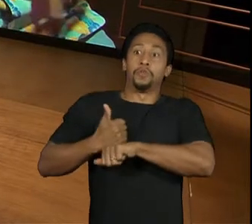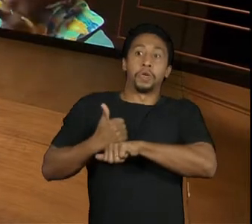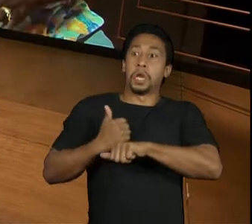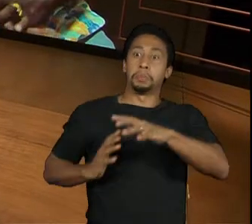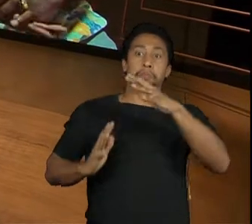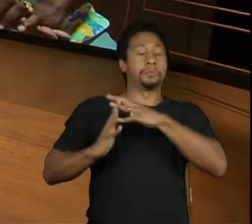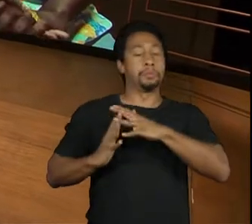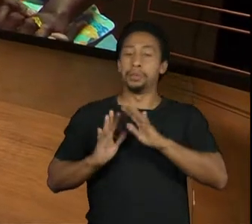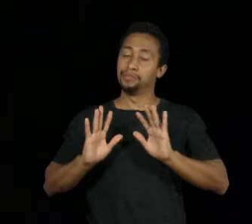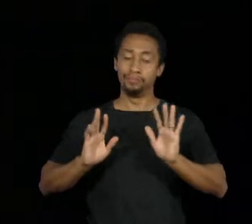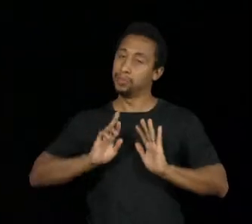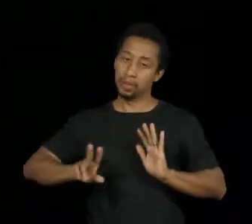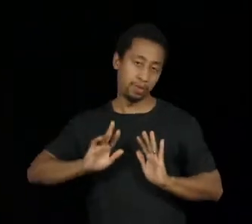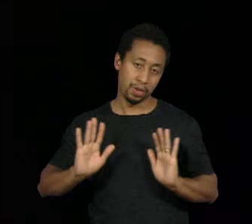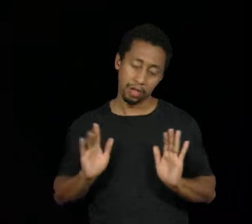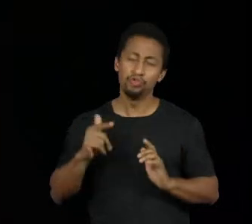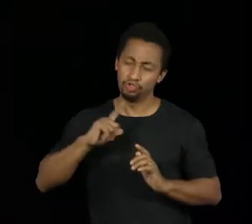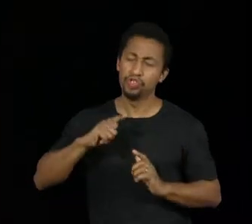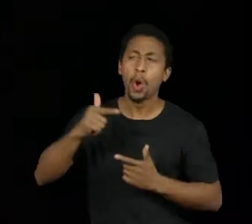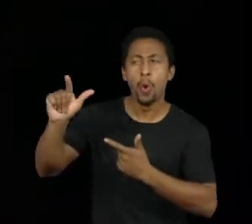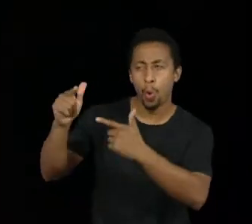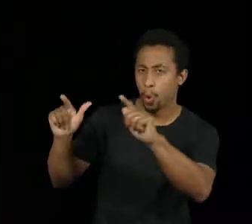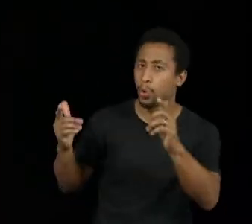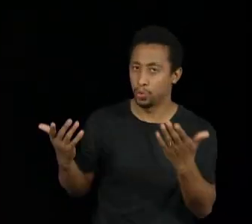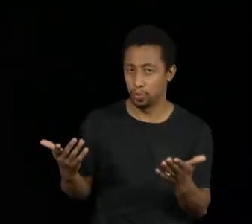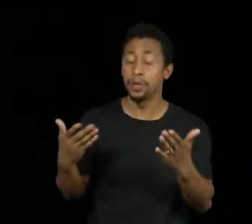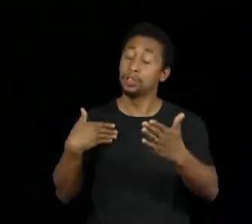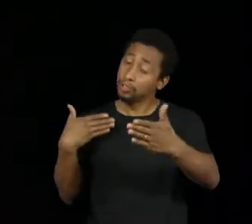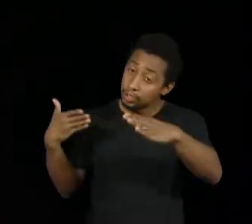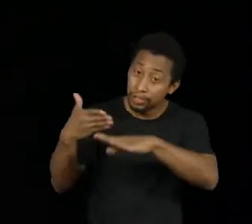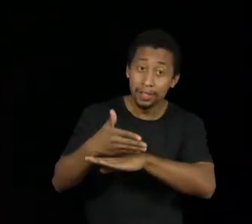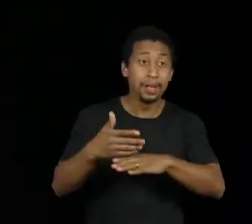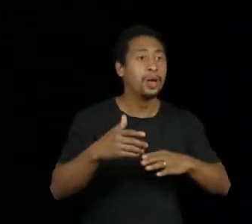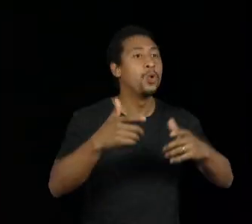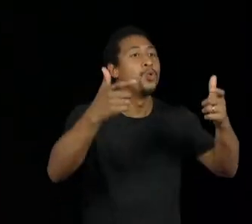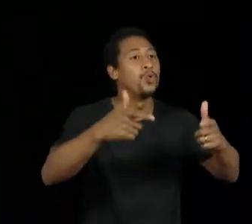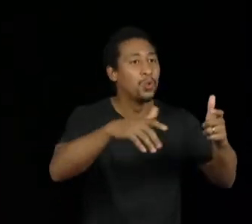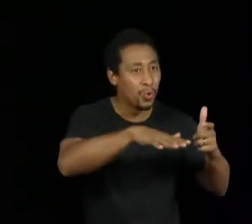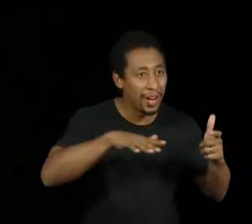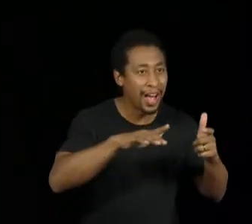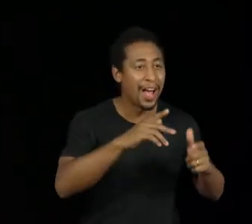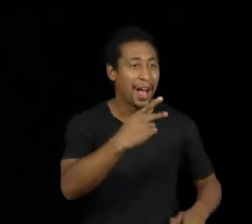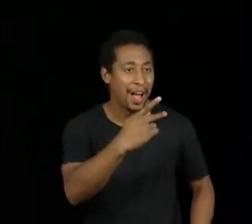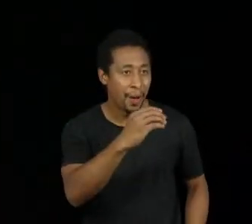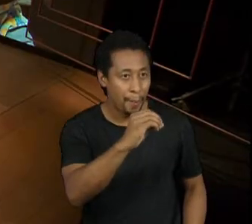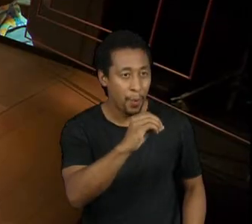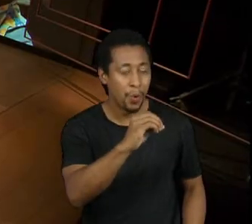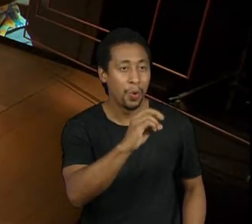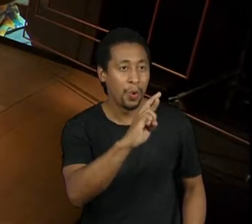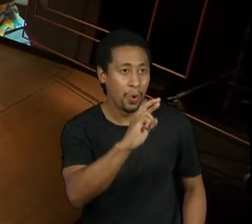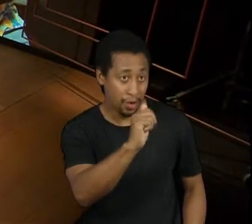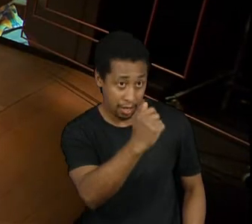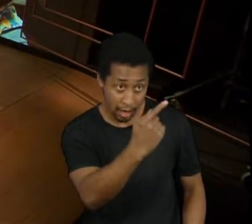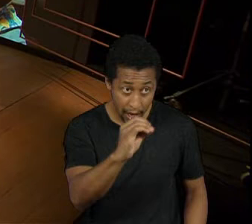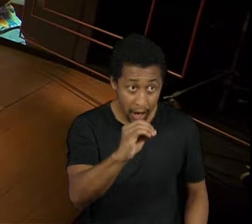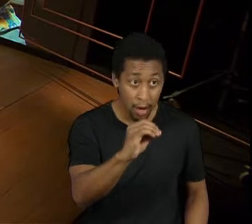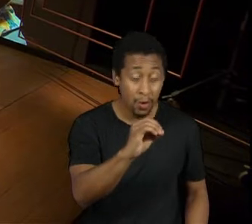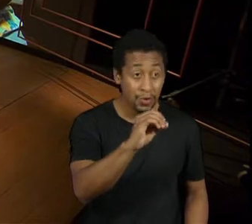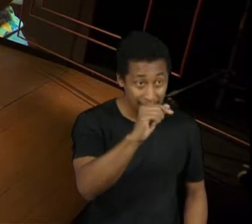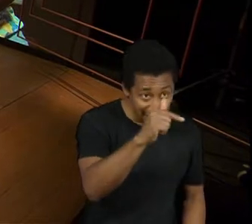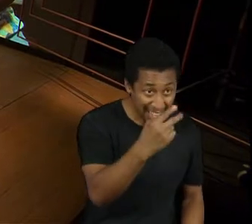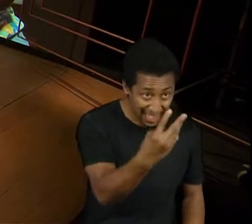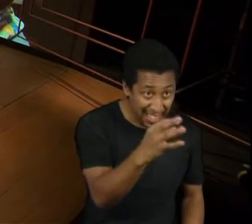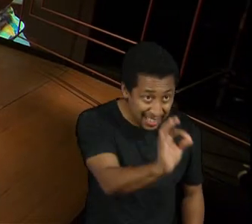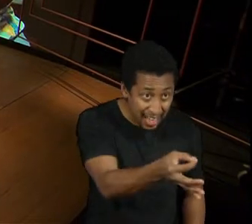Sérgio Mendes, né? Numa boate que chamava Porão 73, é isso, em Copacabana. Porão 73,